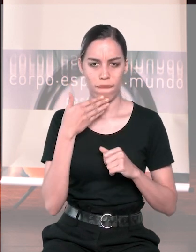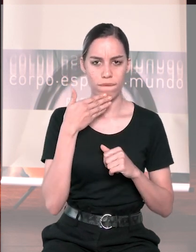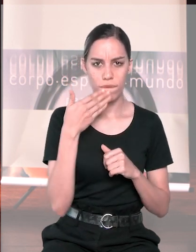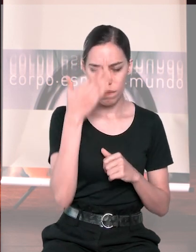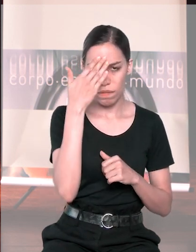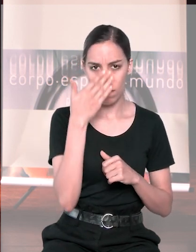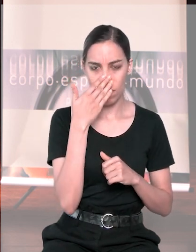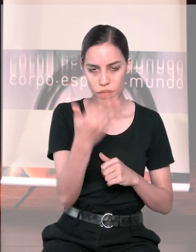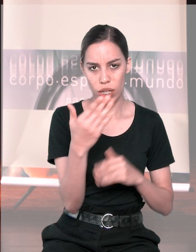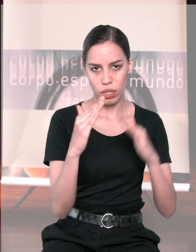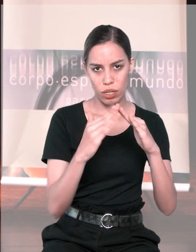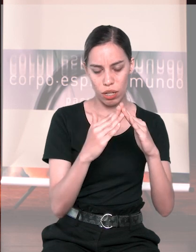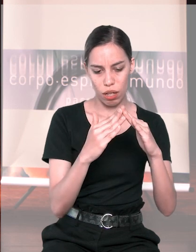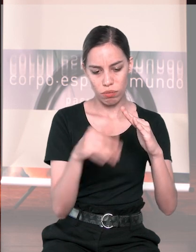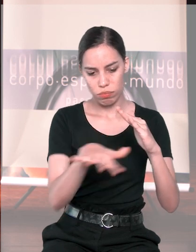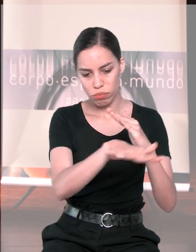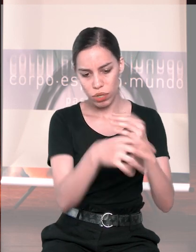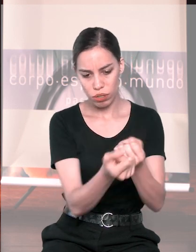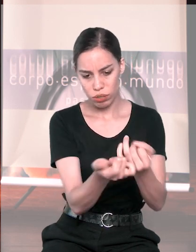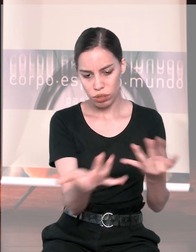na sinuosidade de um jardim.